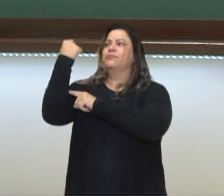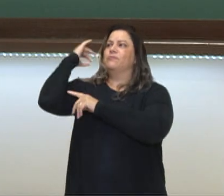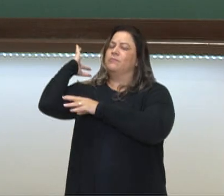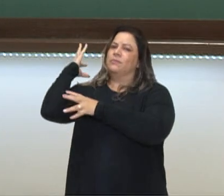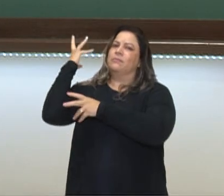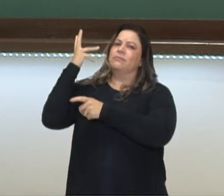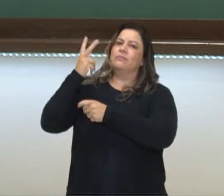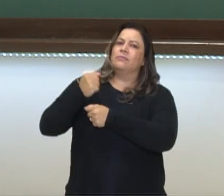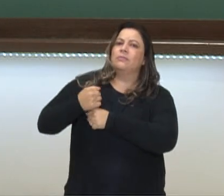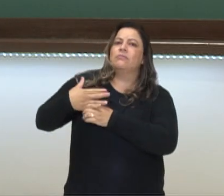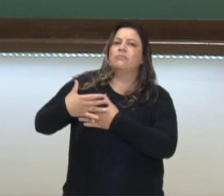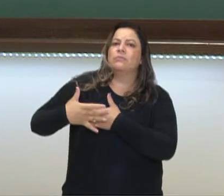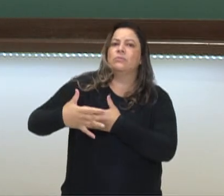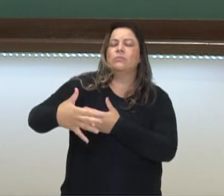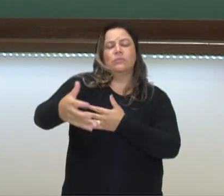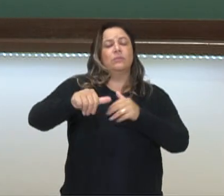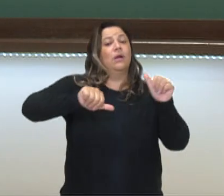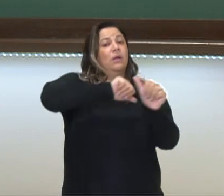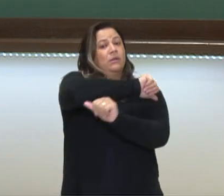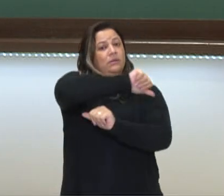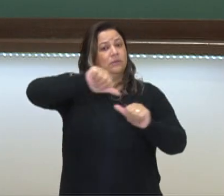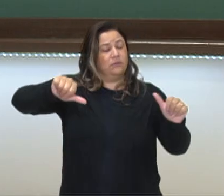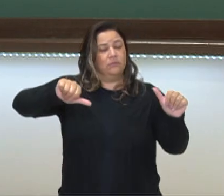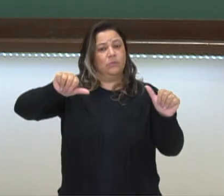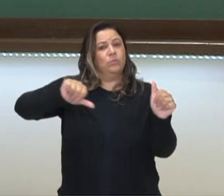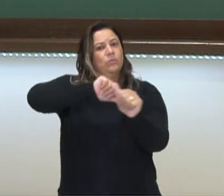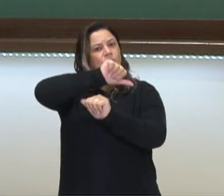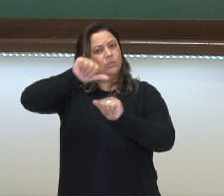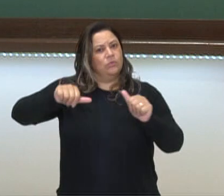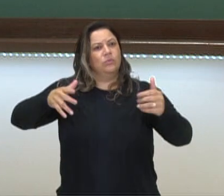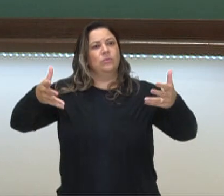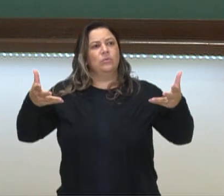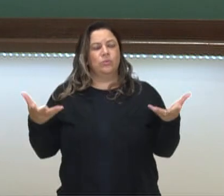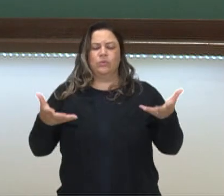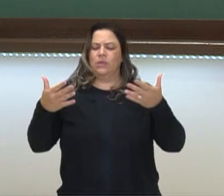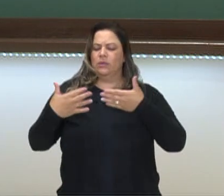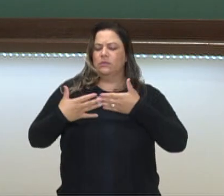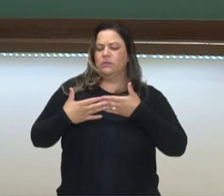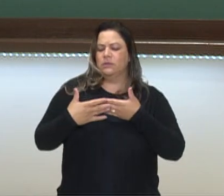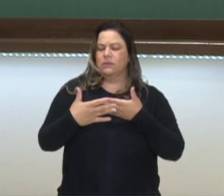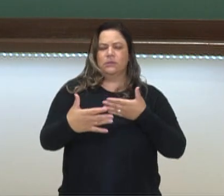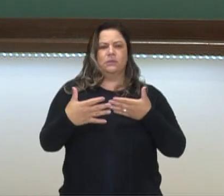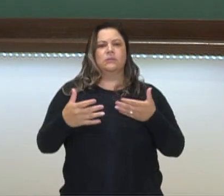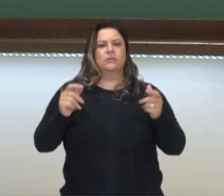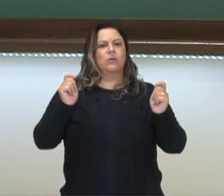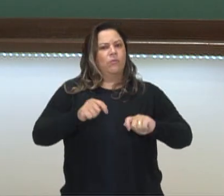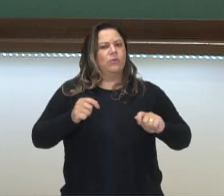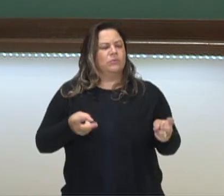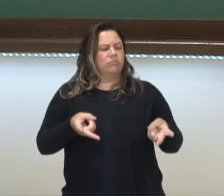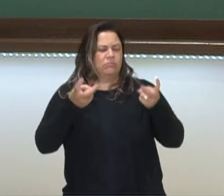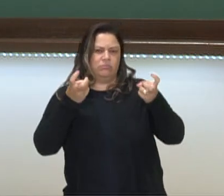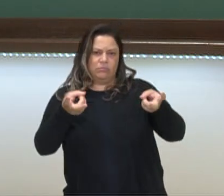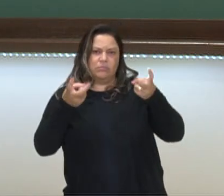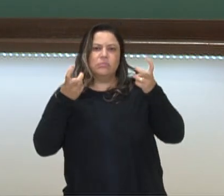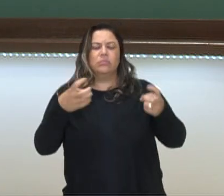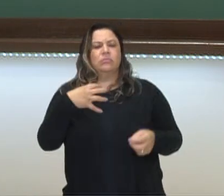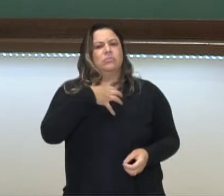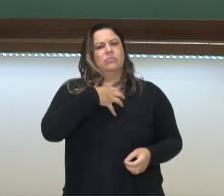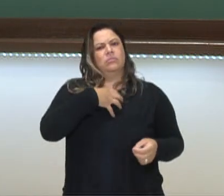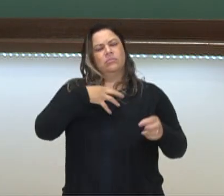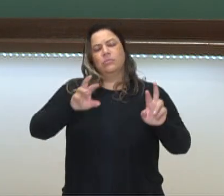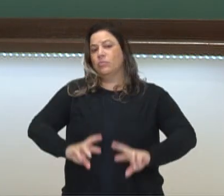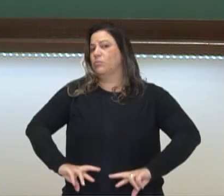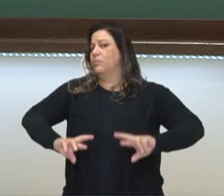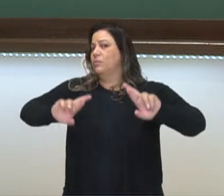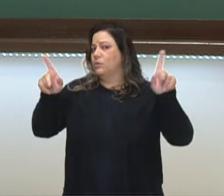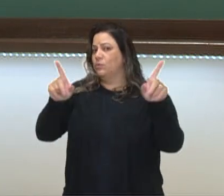Significa que essas alterações, essas mudanças climáticas, elas vão ser percebidas de forma diferente